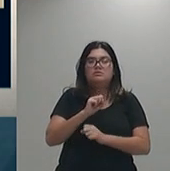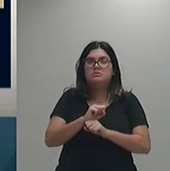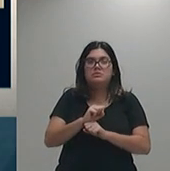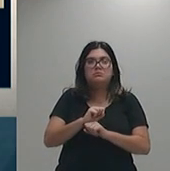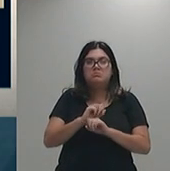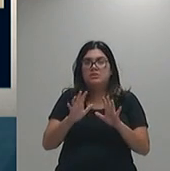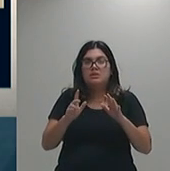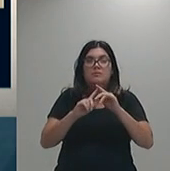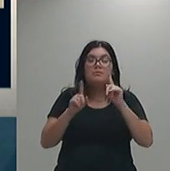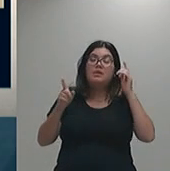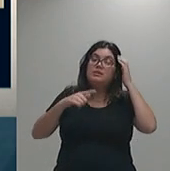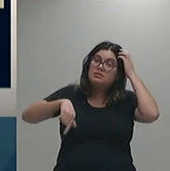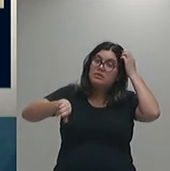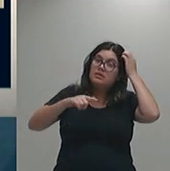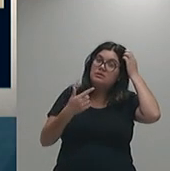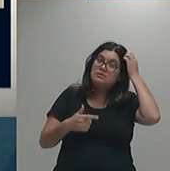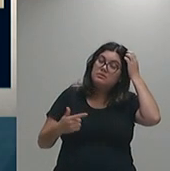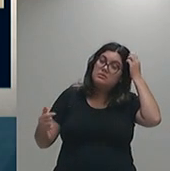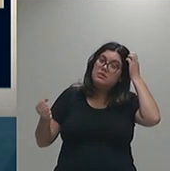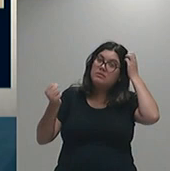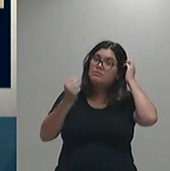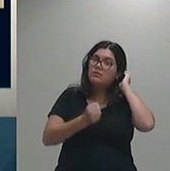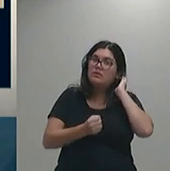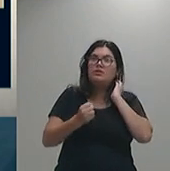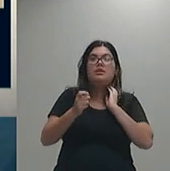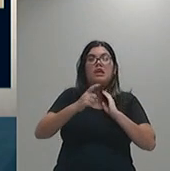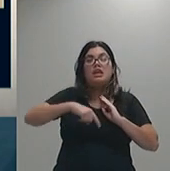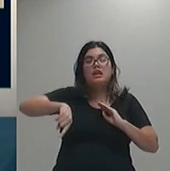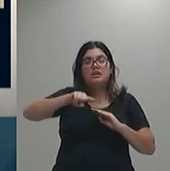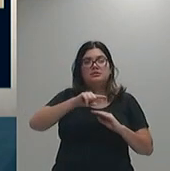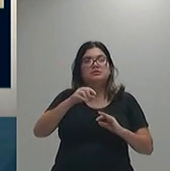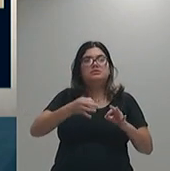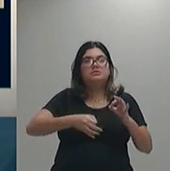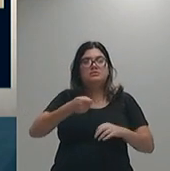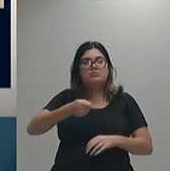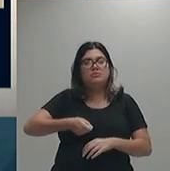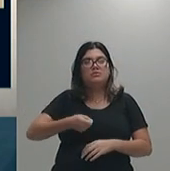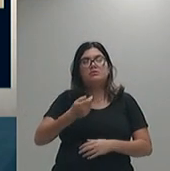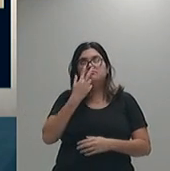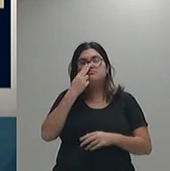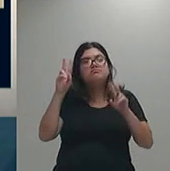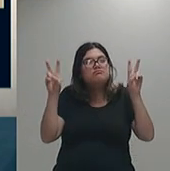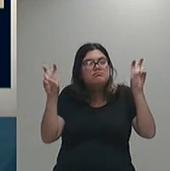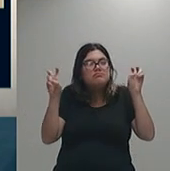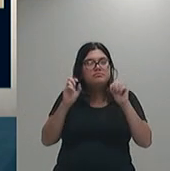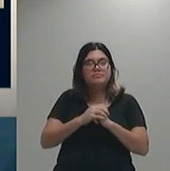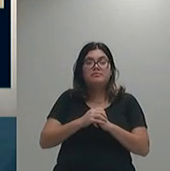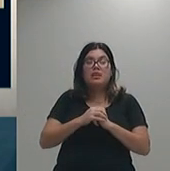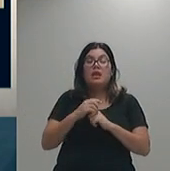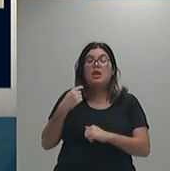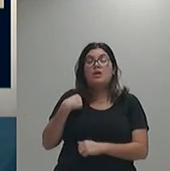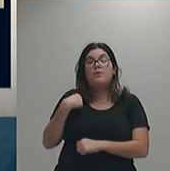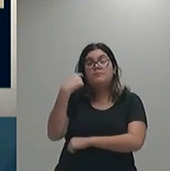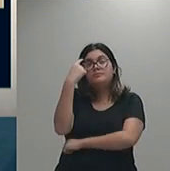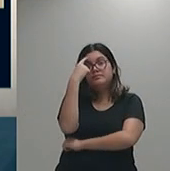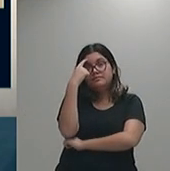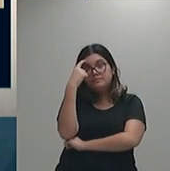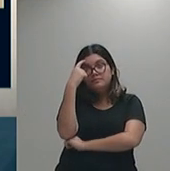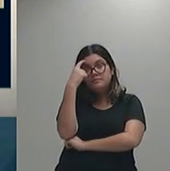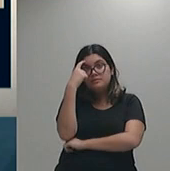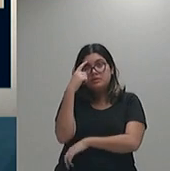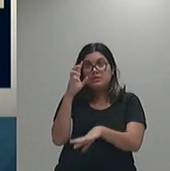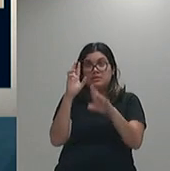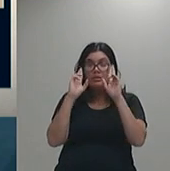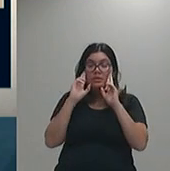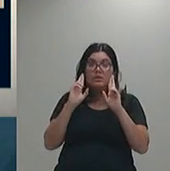eles não tem poderes sobre esses tribunais entre aspas Então eu penso para tomar suas